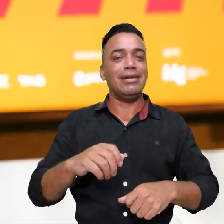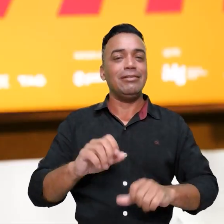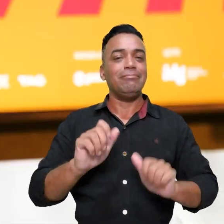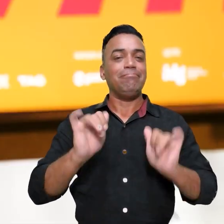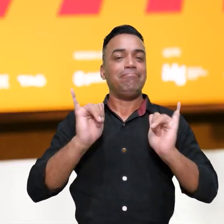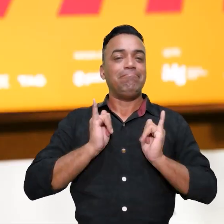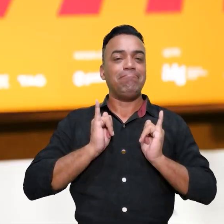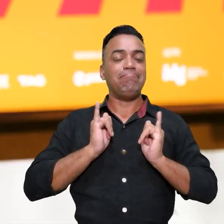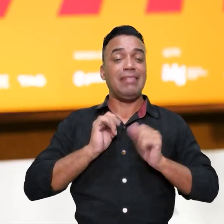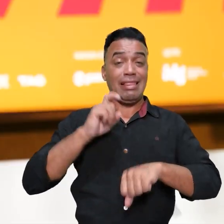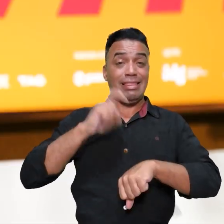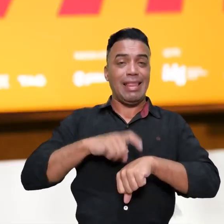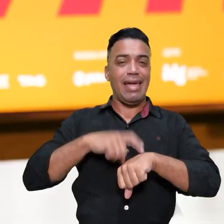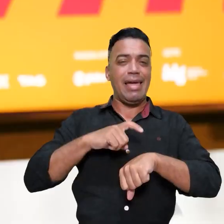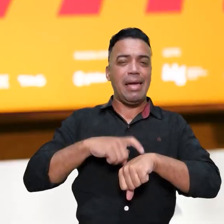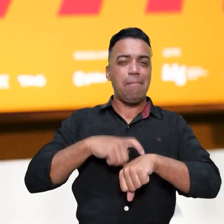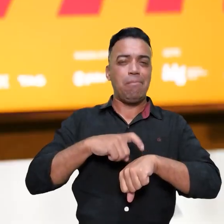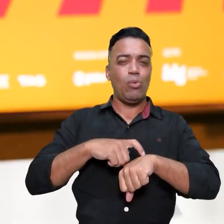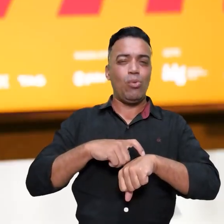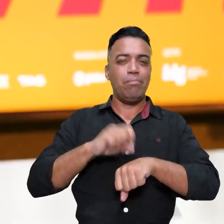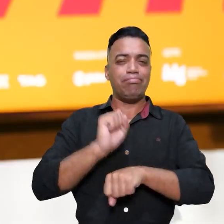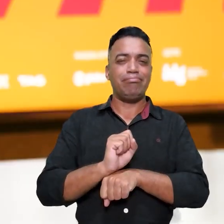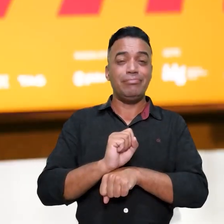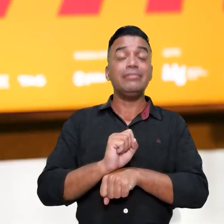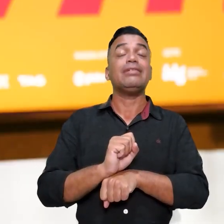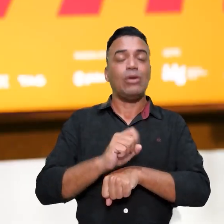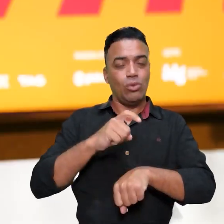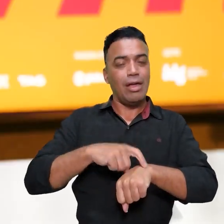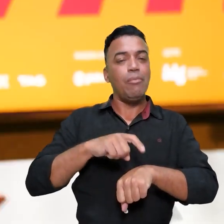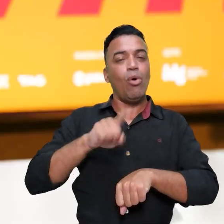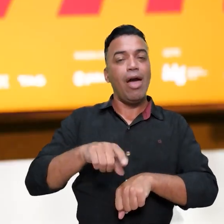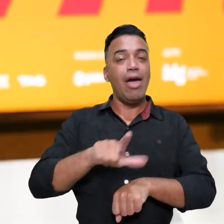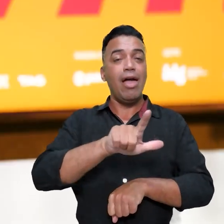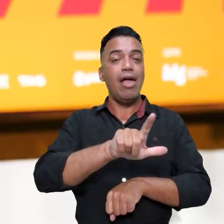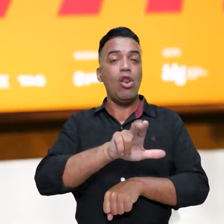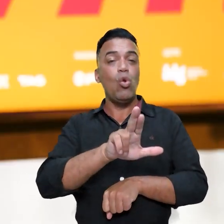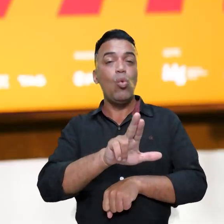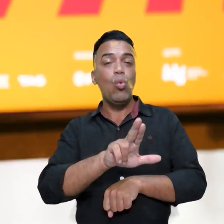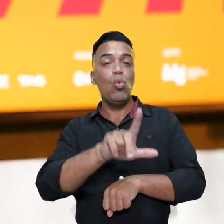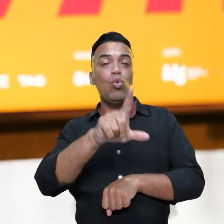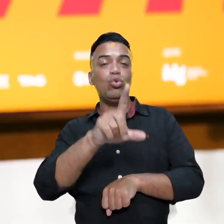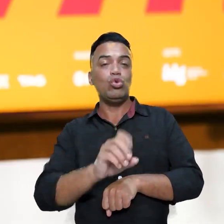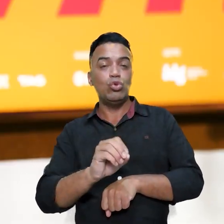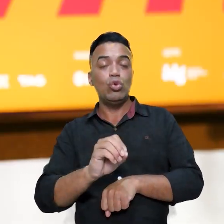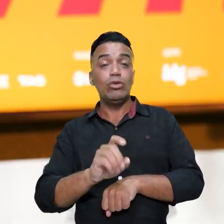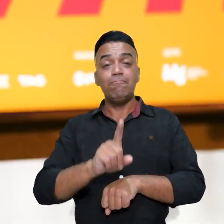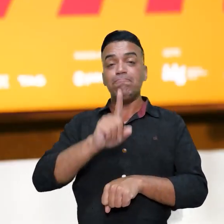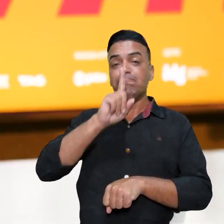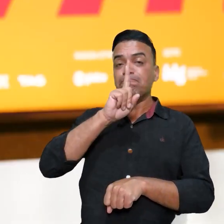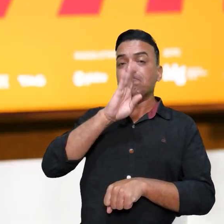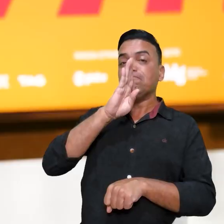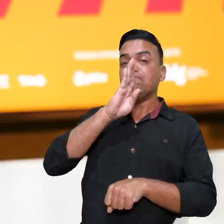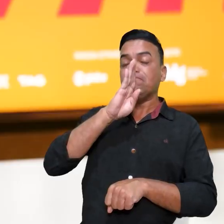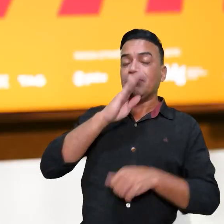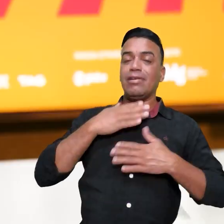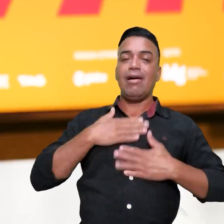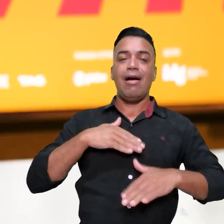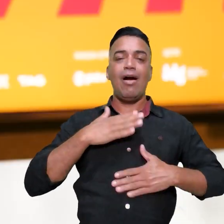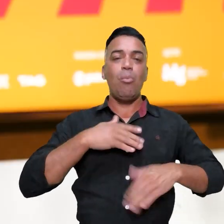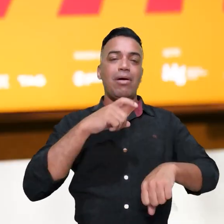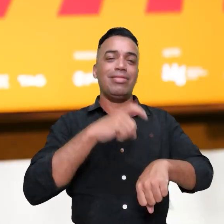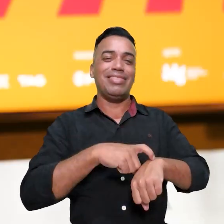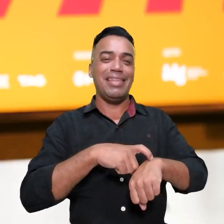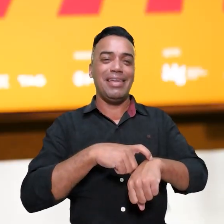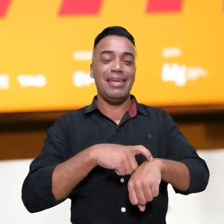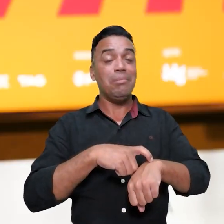tempo. E tempo, a gente sabe que também é um luxo. Silêncio, calma, tempo. Para